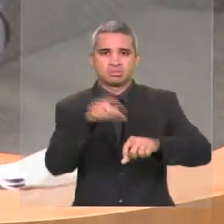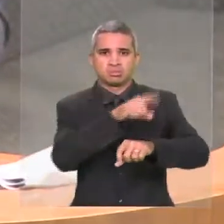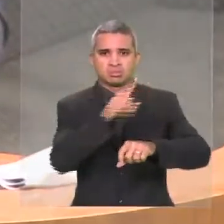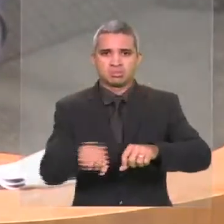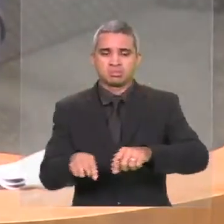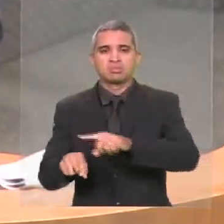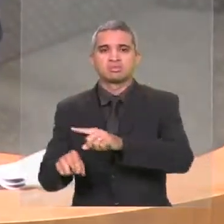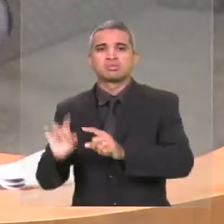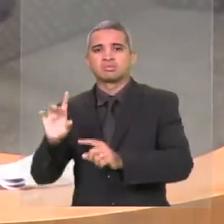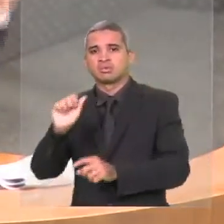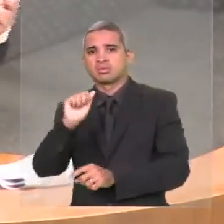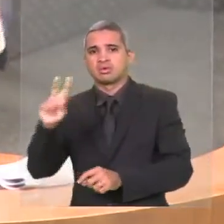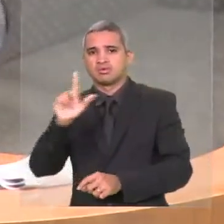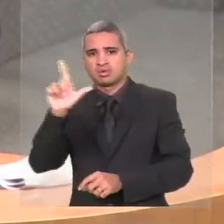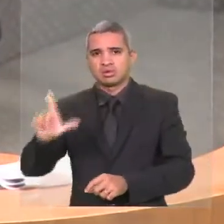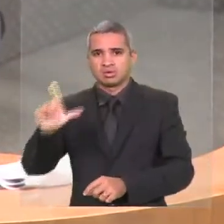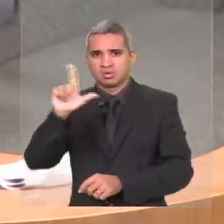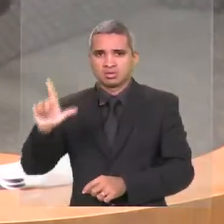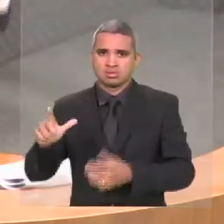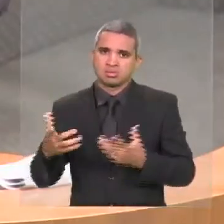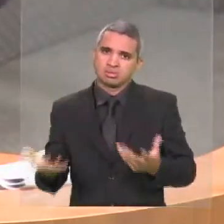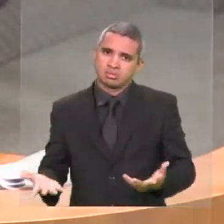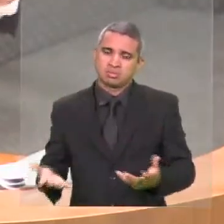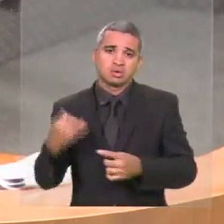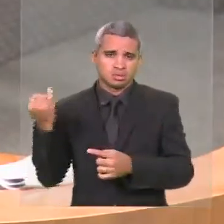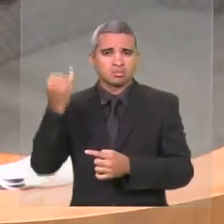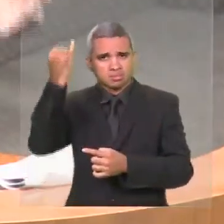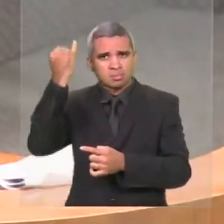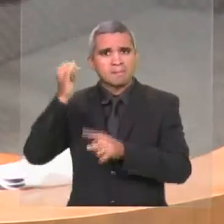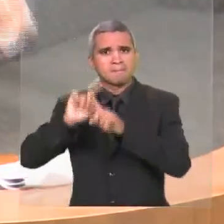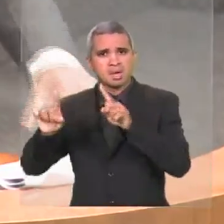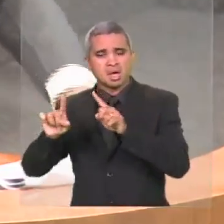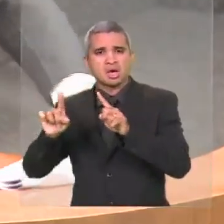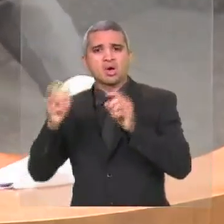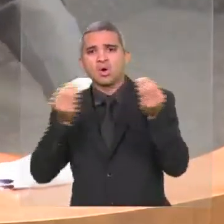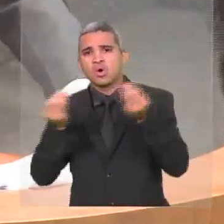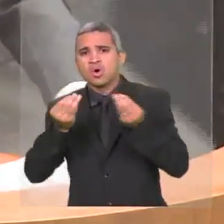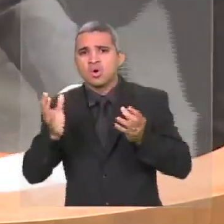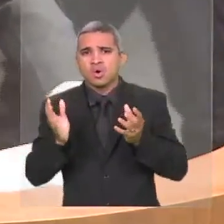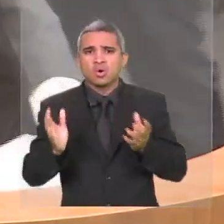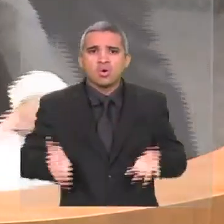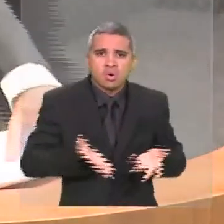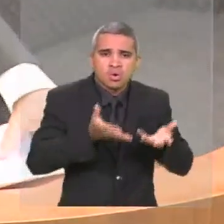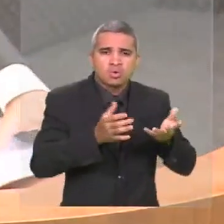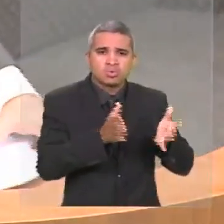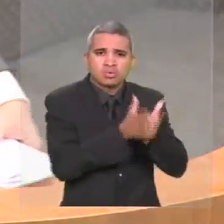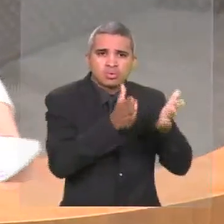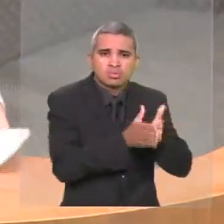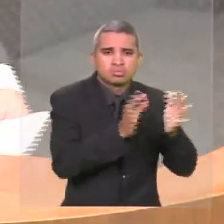em função dessa pressa, pecou pelo erro, pela forma como foi feito. Então, a lei que foi aprovada